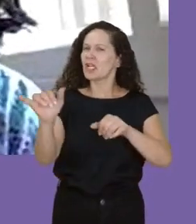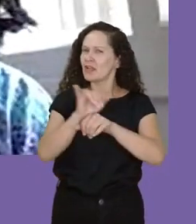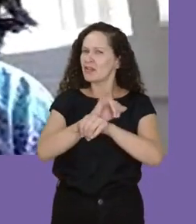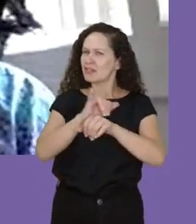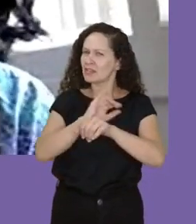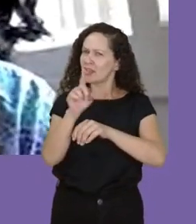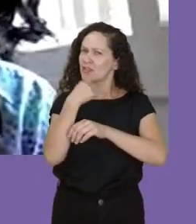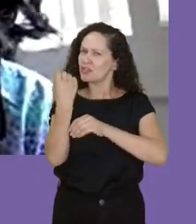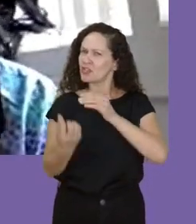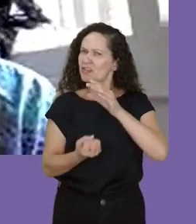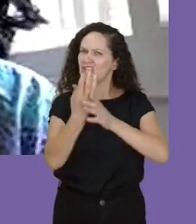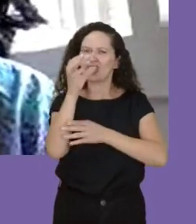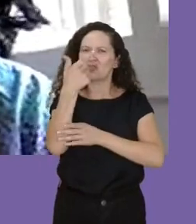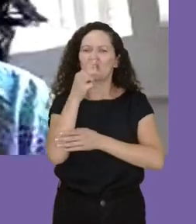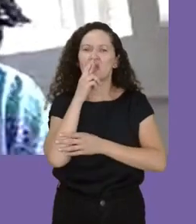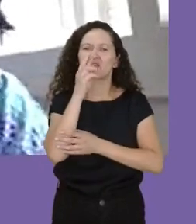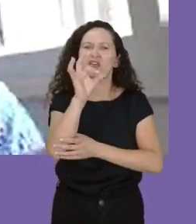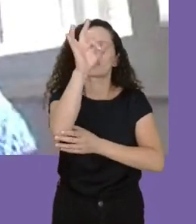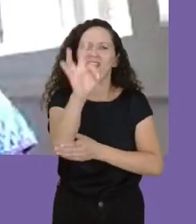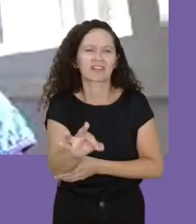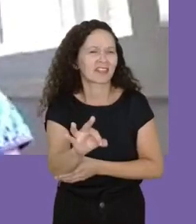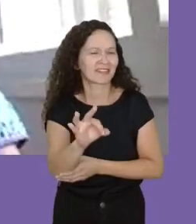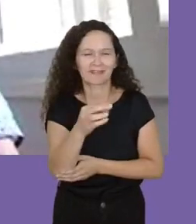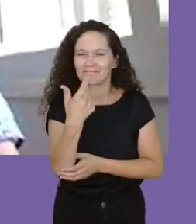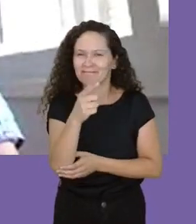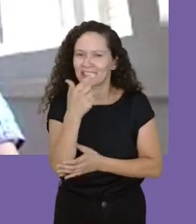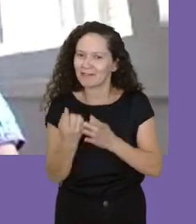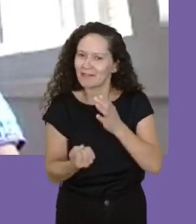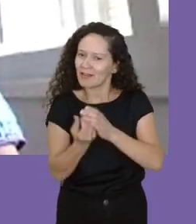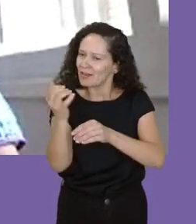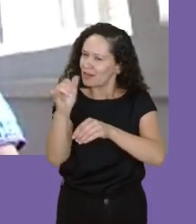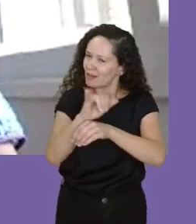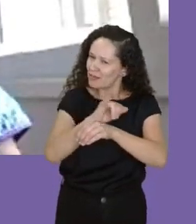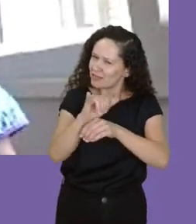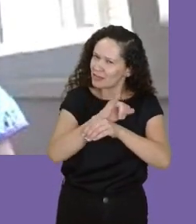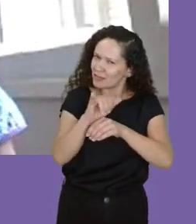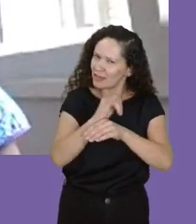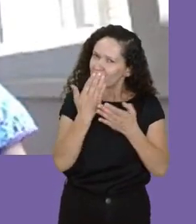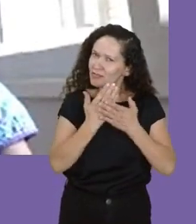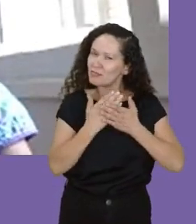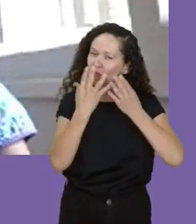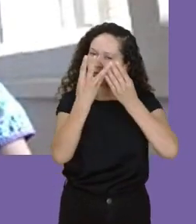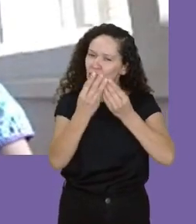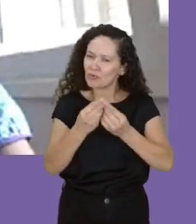gente vai construindo para enfrentar essa situação que não é uma situação fácil.